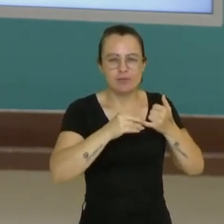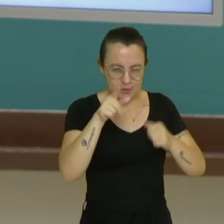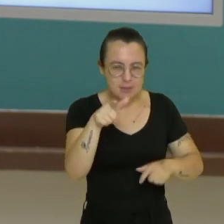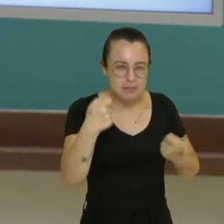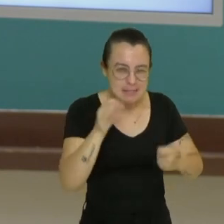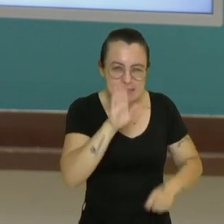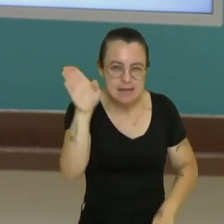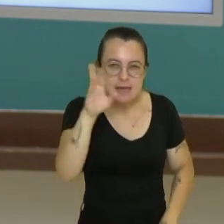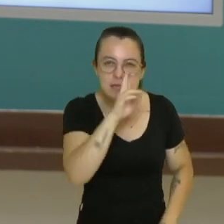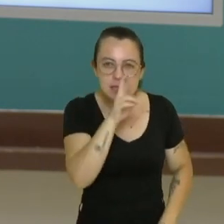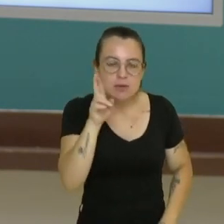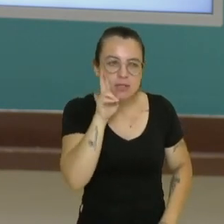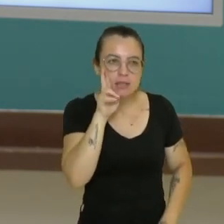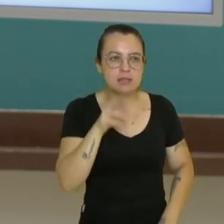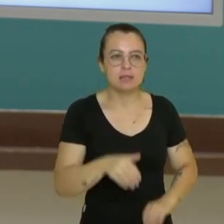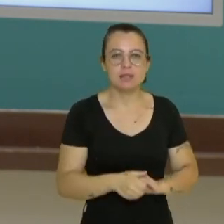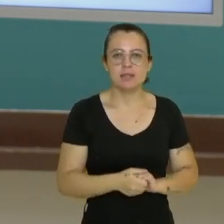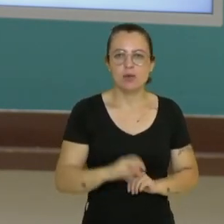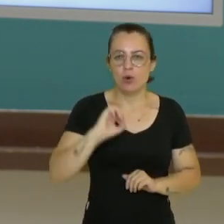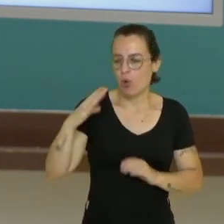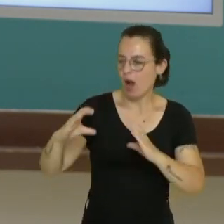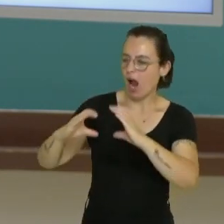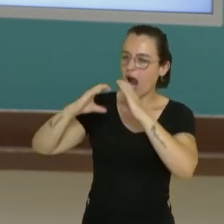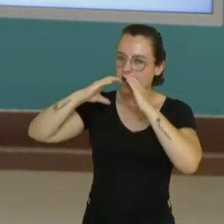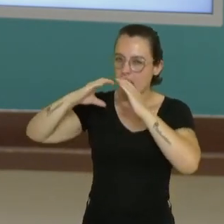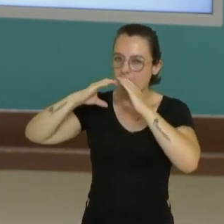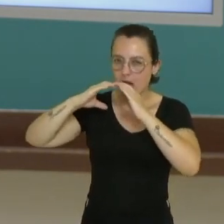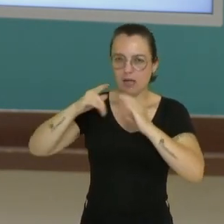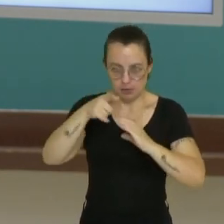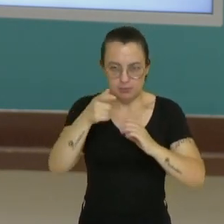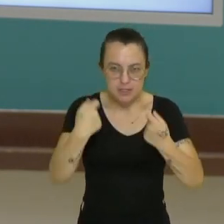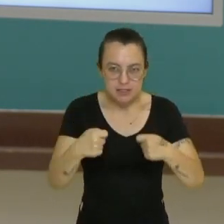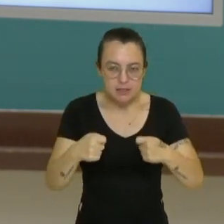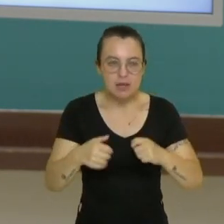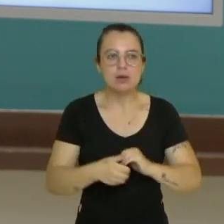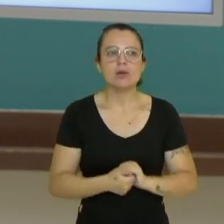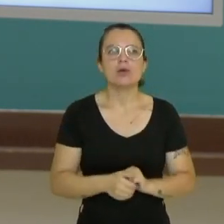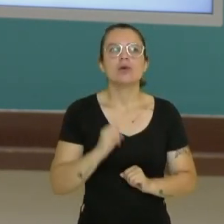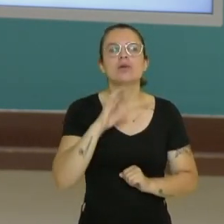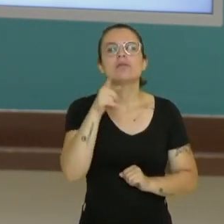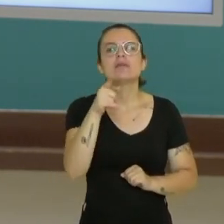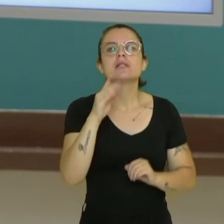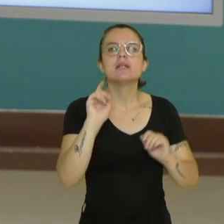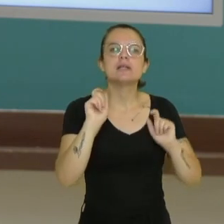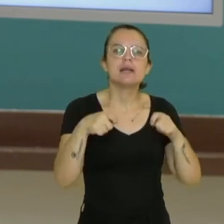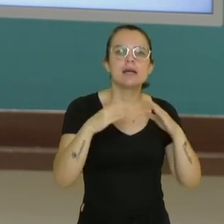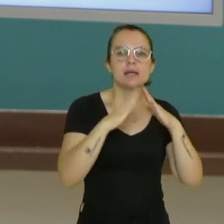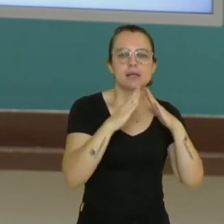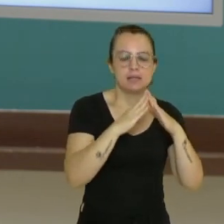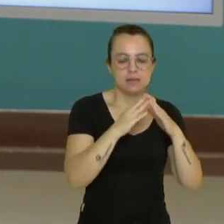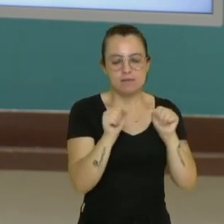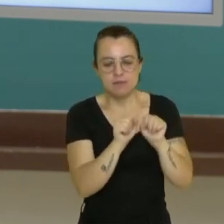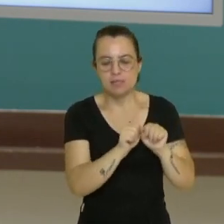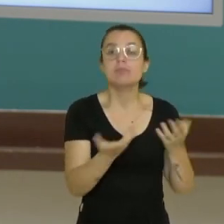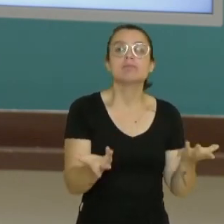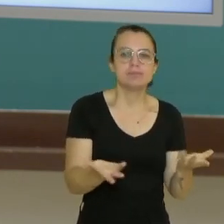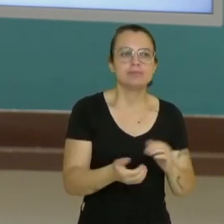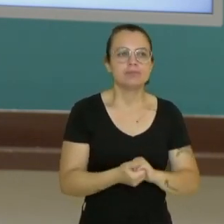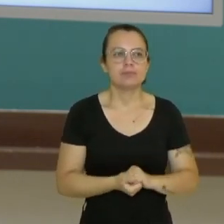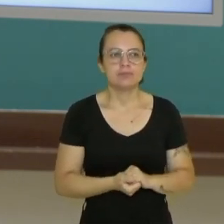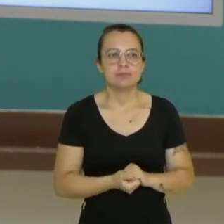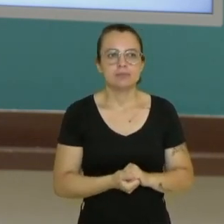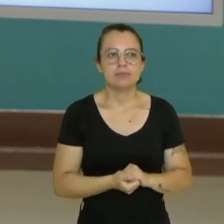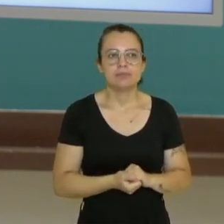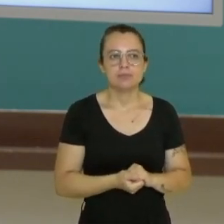vendedor de hambúrguer famoso, ou você pode comer um sanduíche em casa. Bom, o